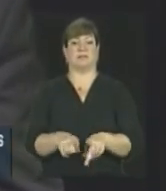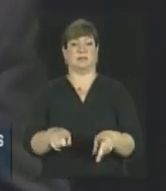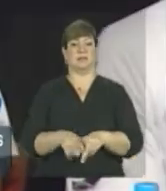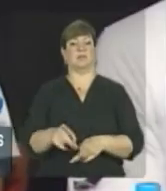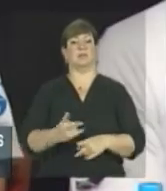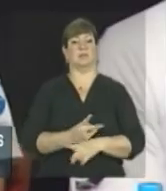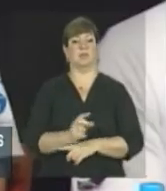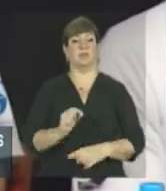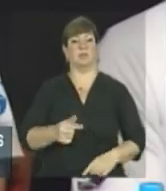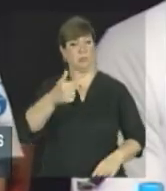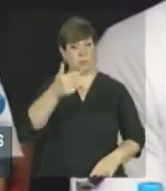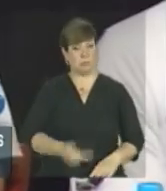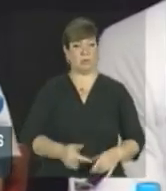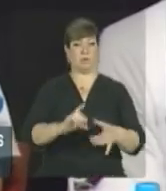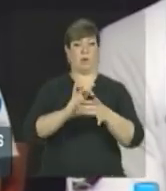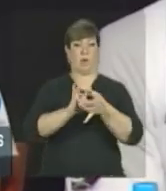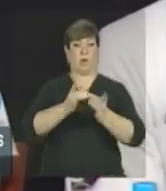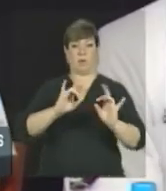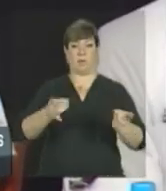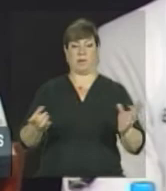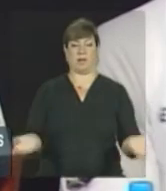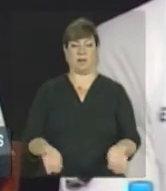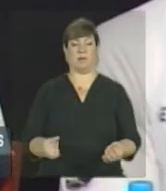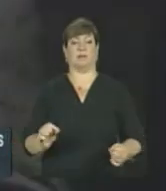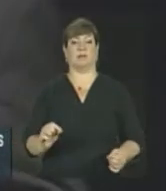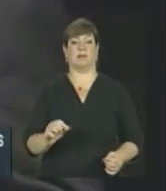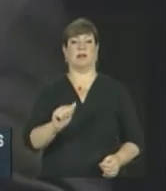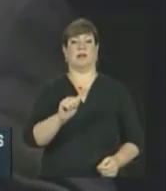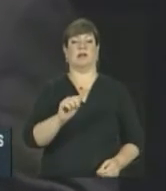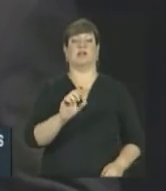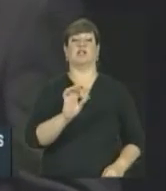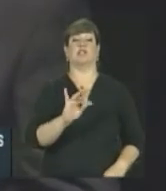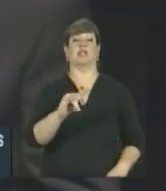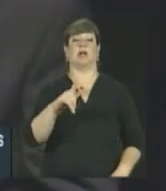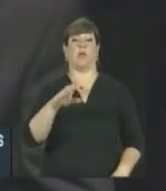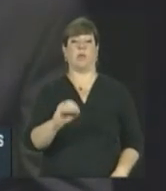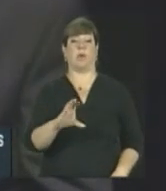da sua segunda Olimpíada. Atleta Thiago Camilo,